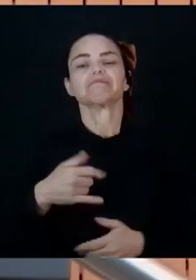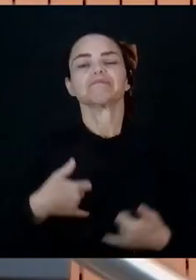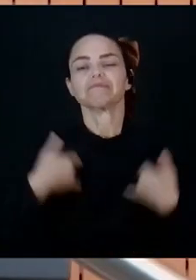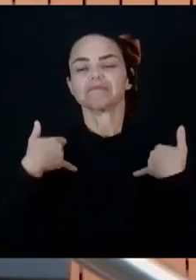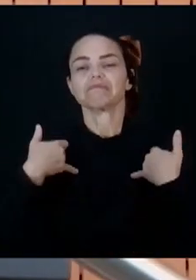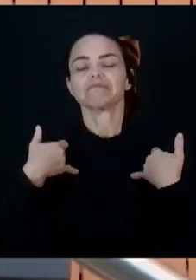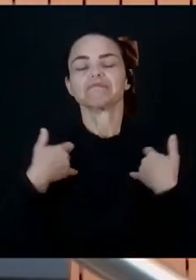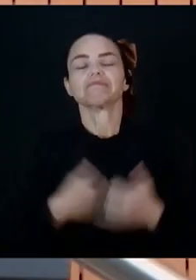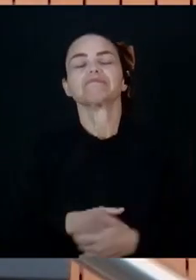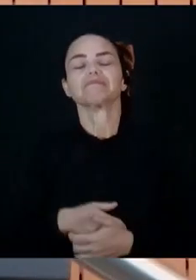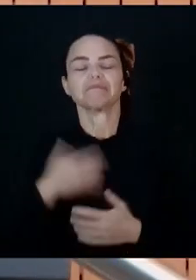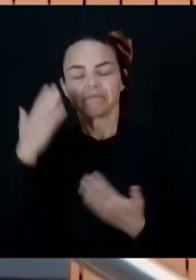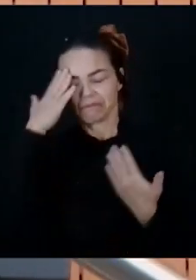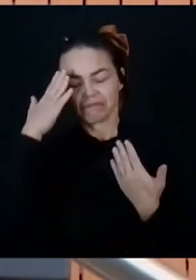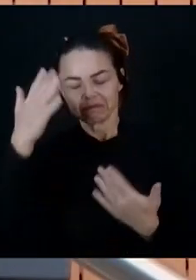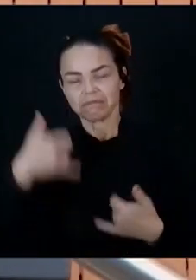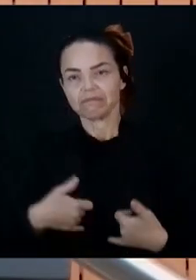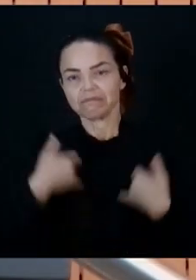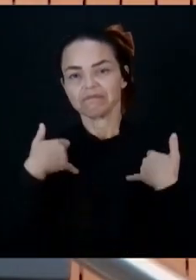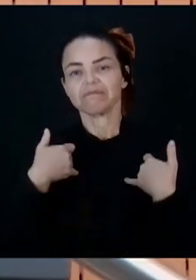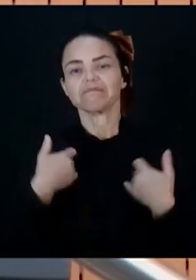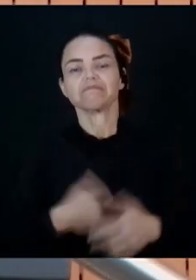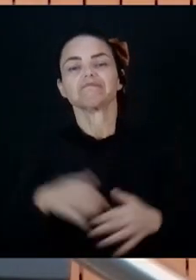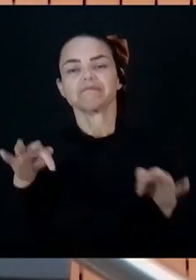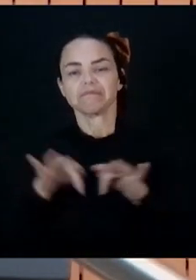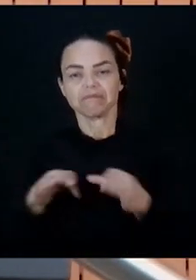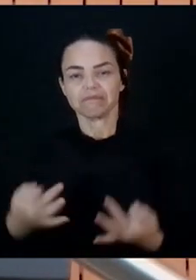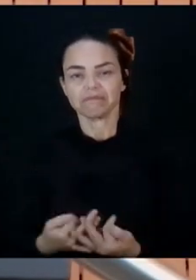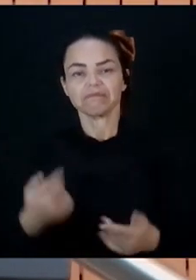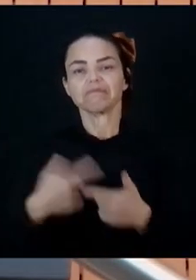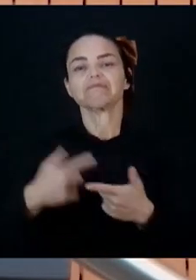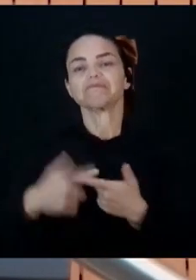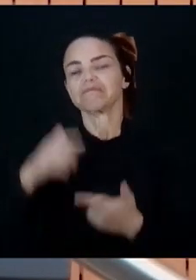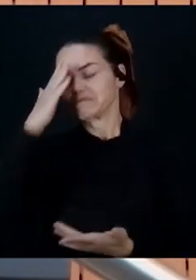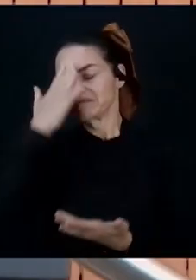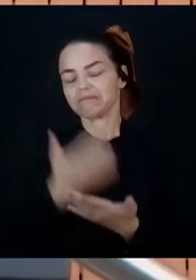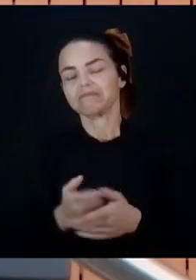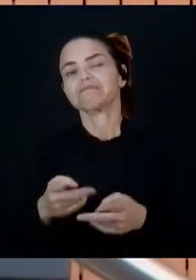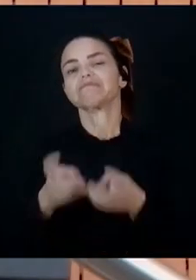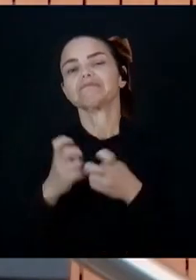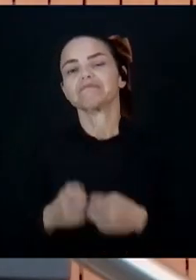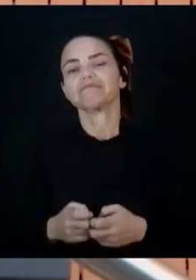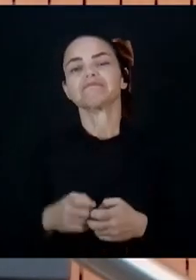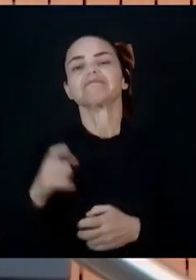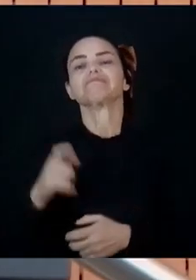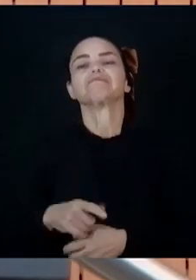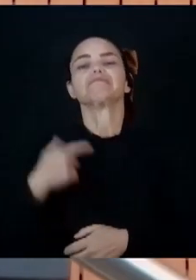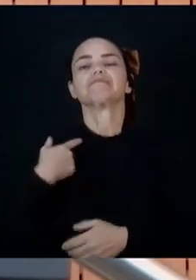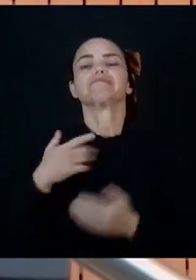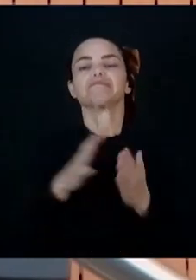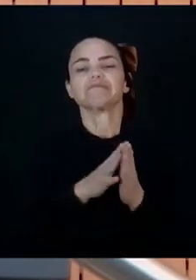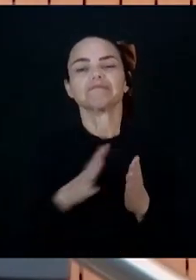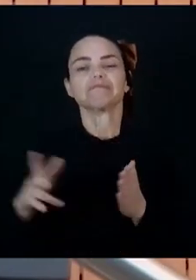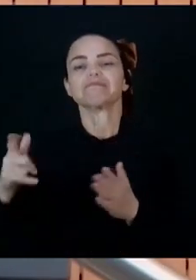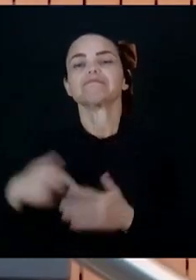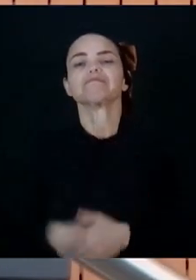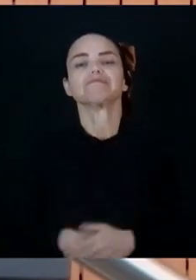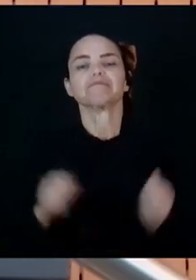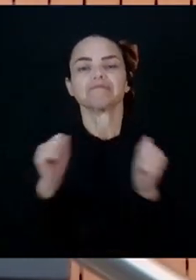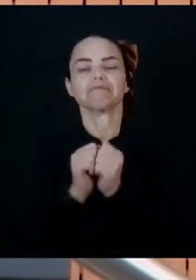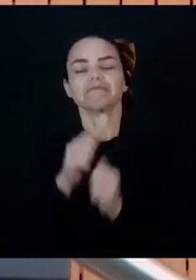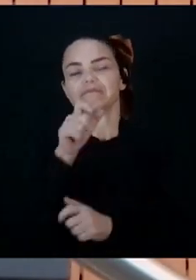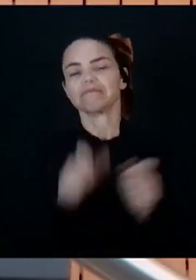muita gratidão e também com humildade, porque acredito que todo reconhecimento é resultado de uma caminhada construída ao lado de muitas